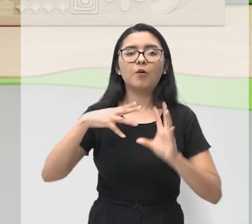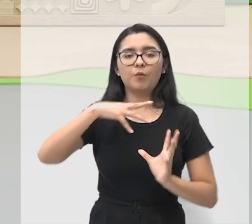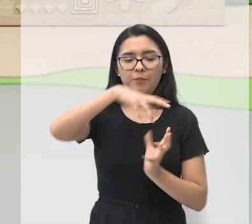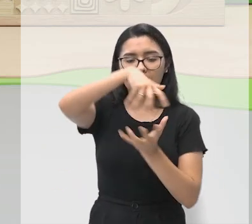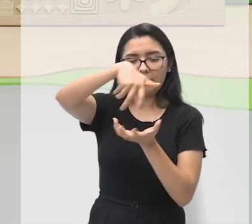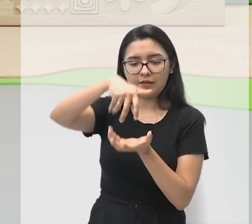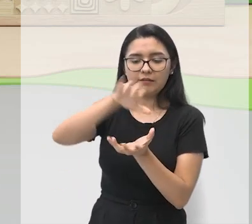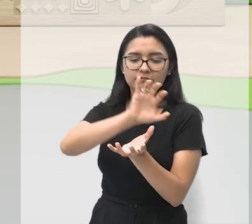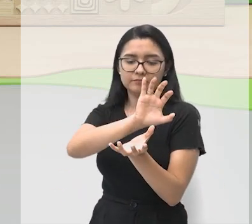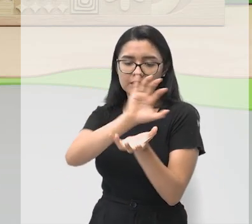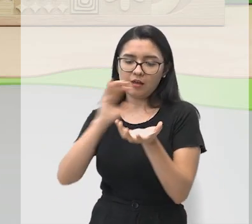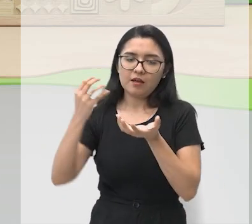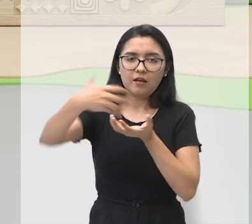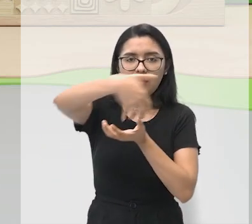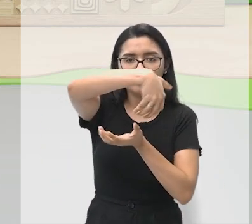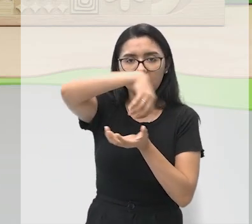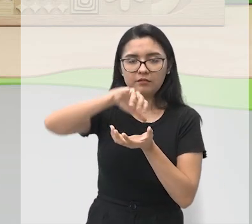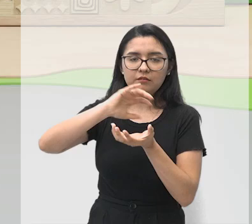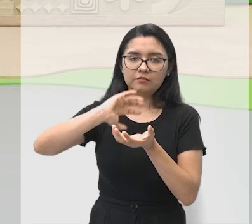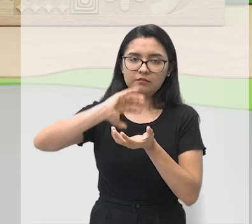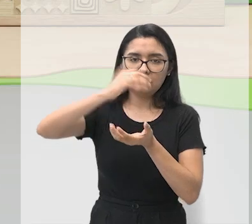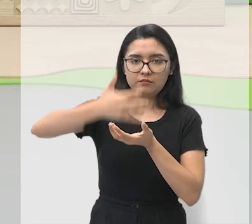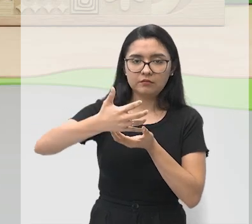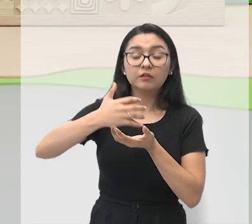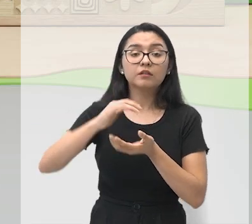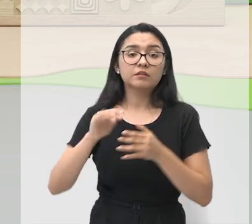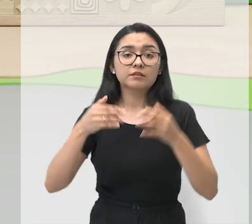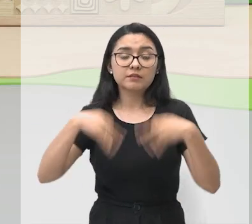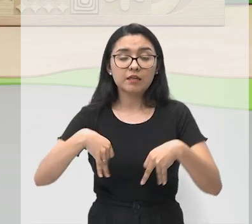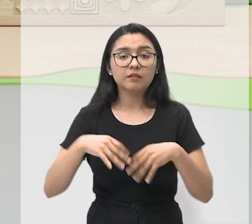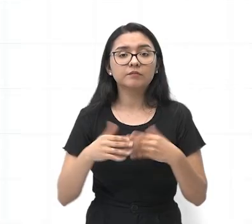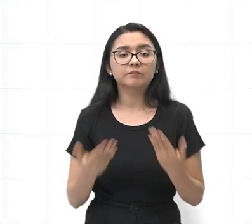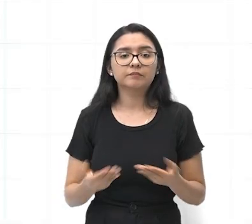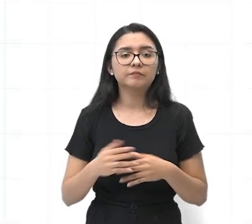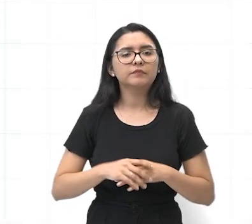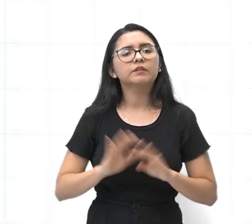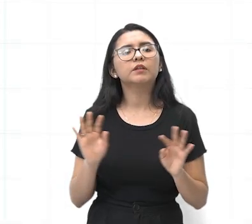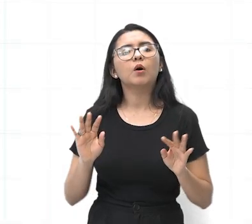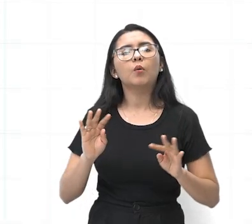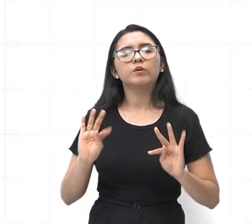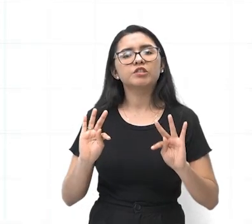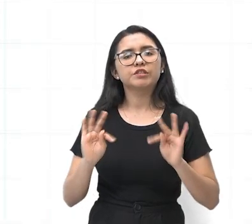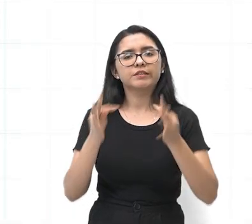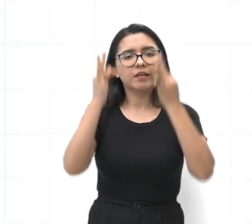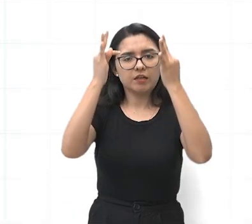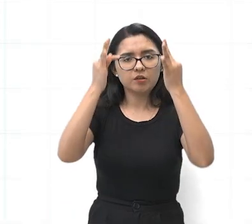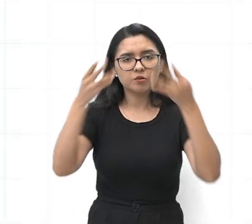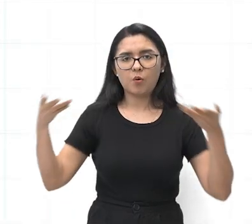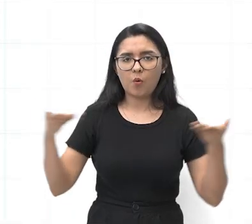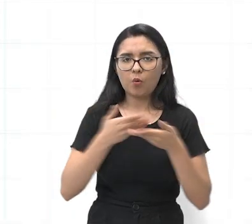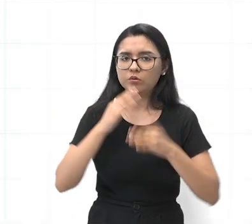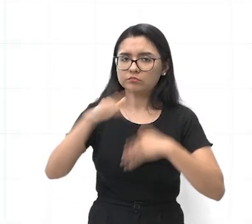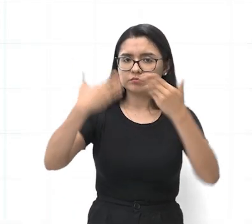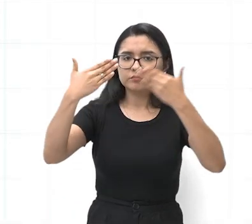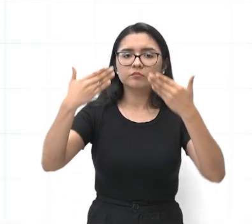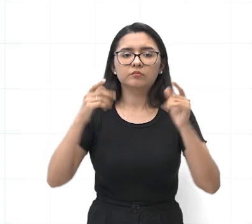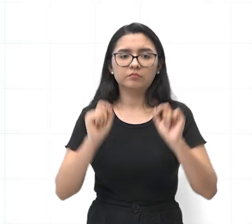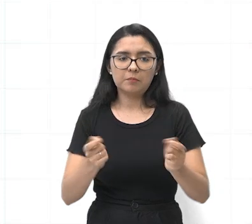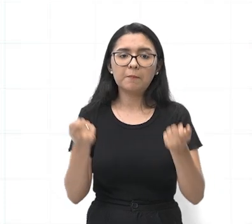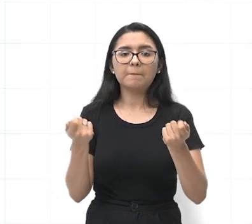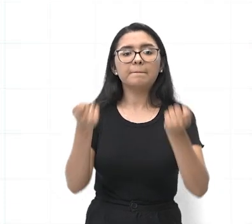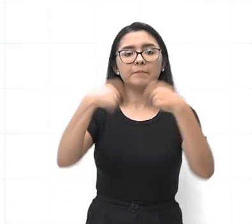nosso planeta, certo? Então, as tecnologias atuais